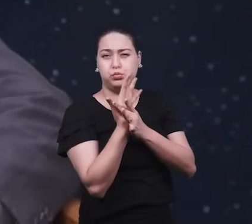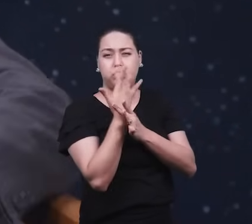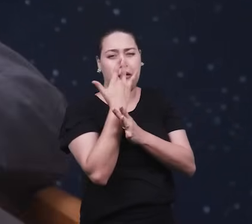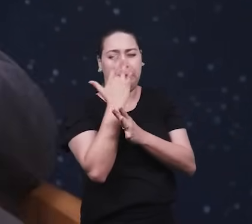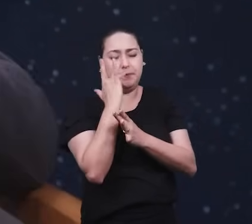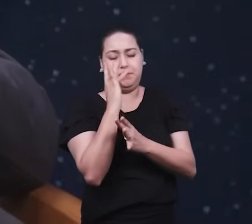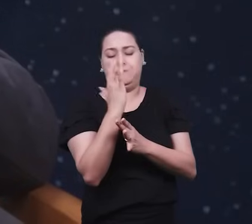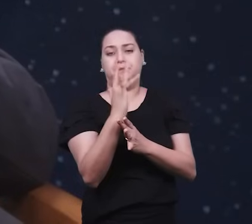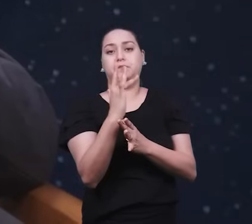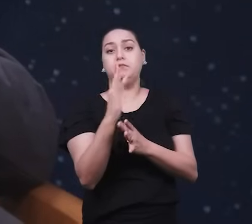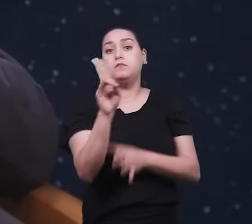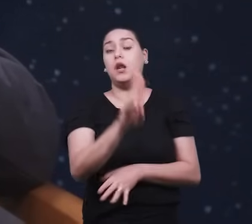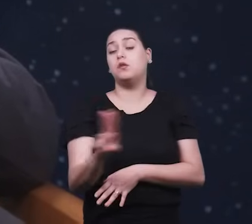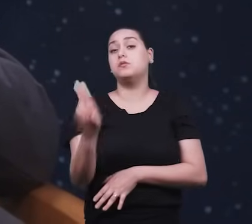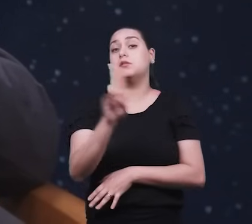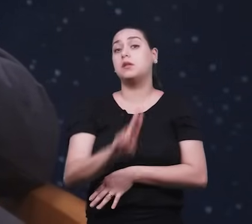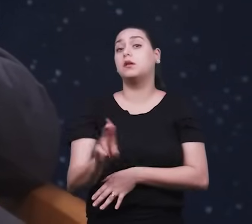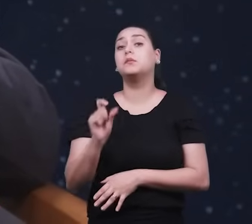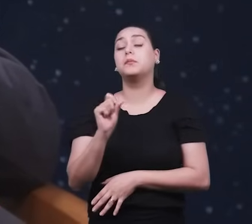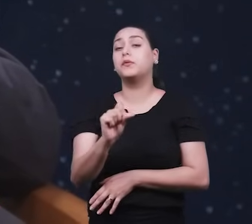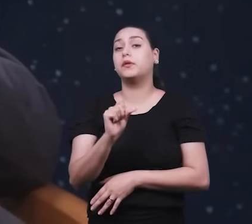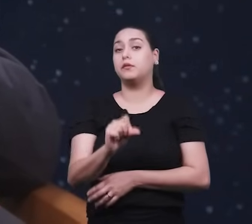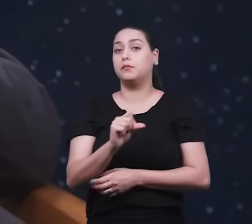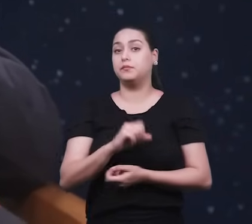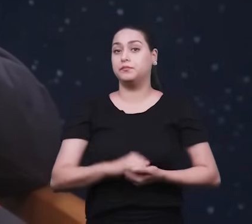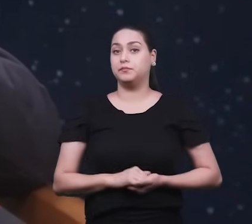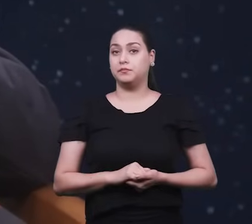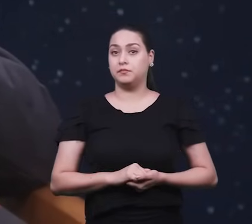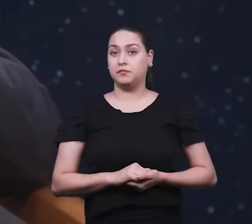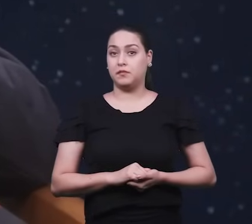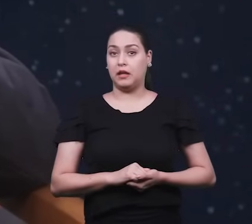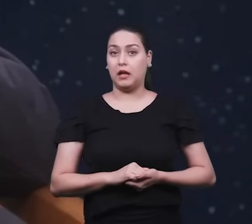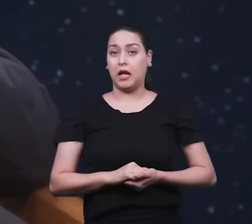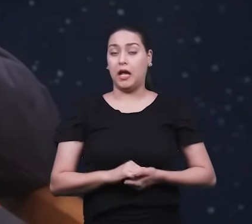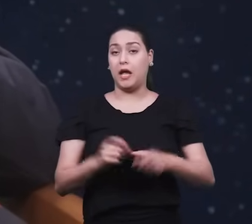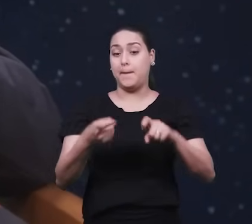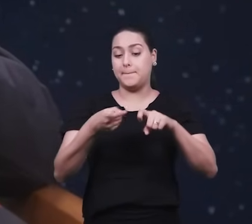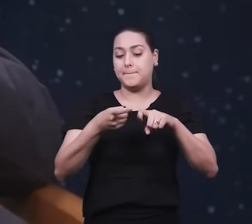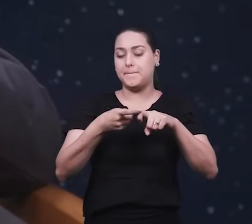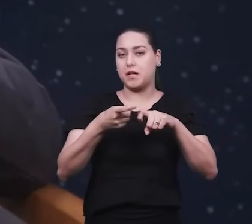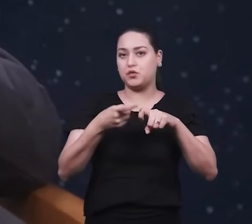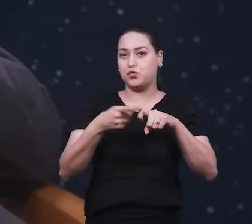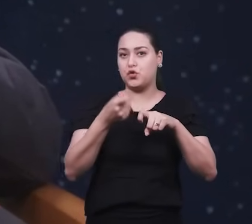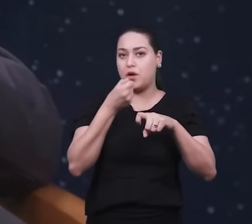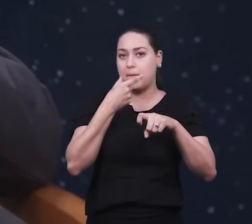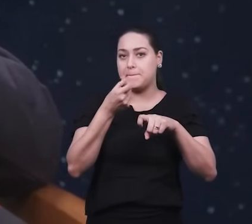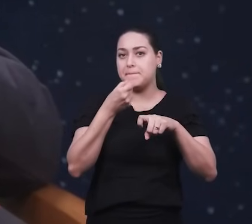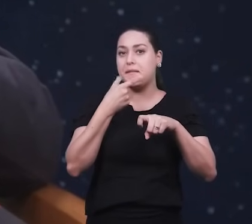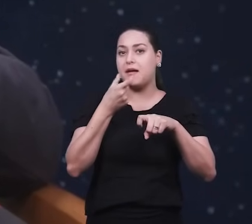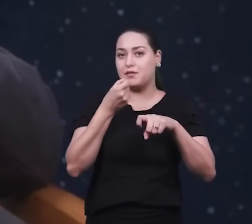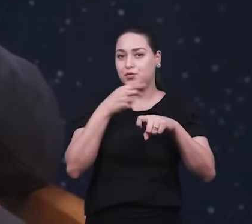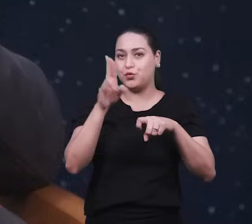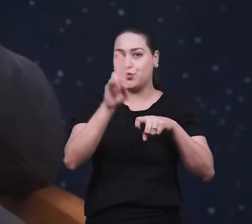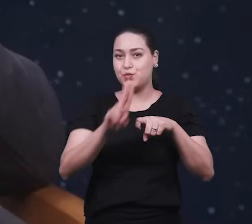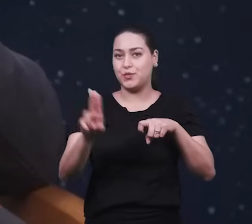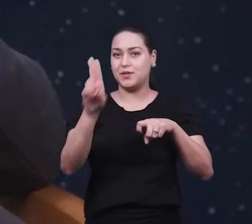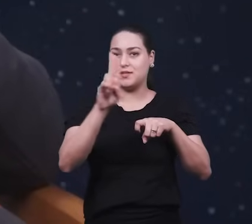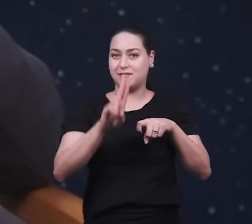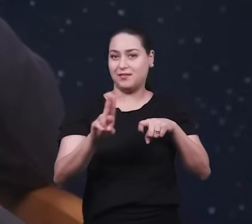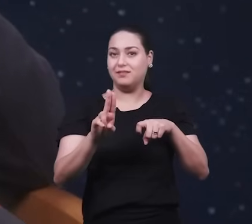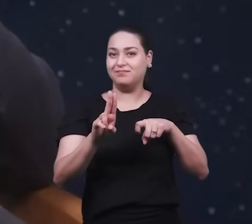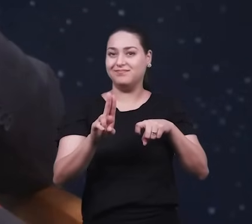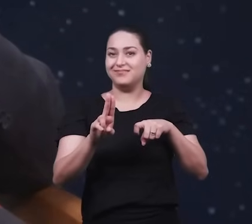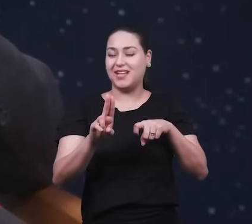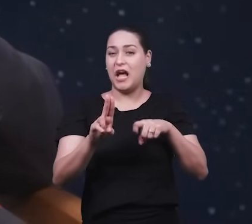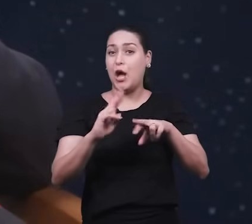ela era usada às vezes até como um produto medicinal. Então, foi pelo